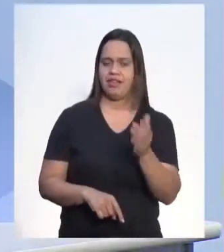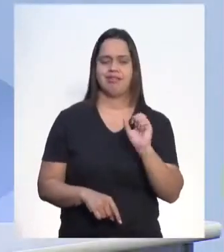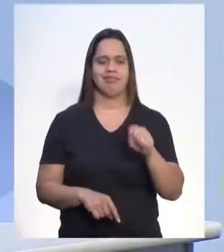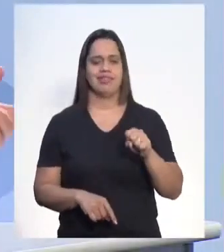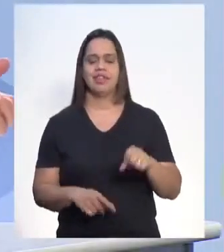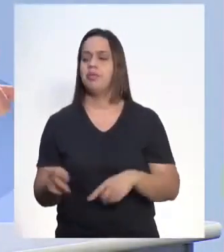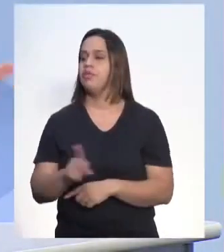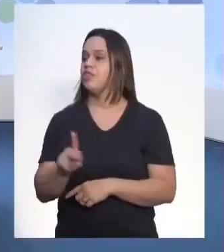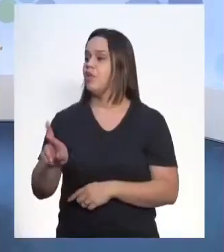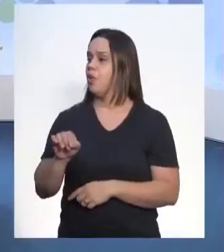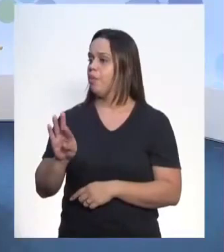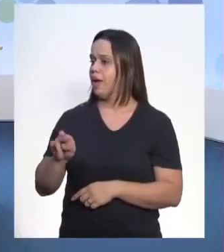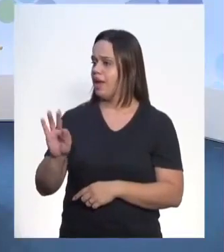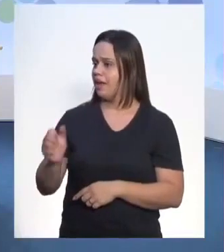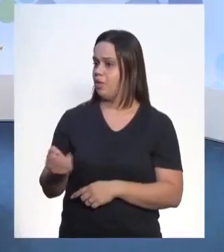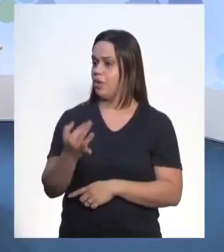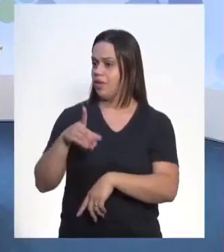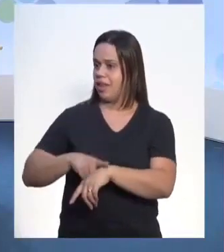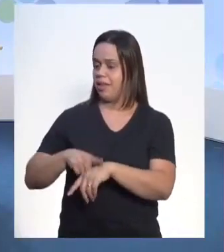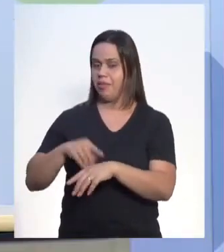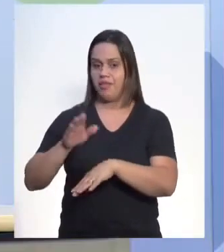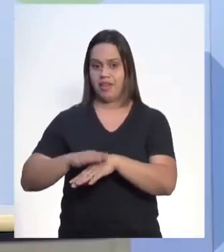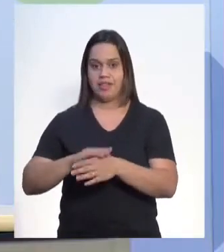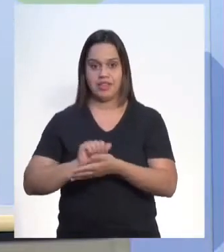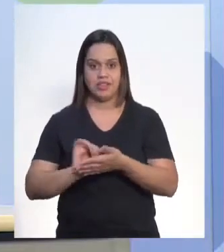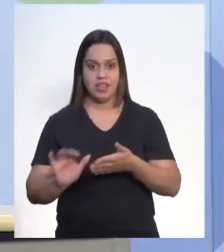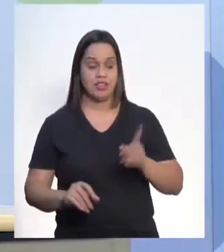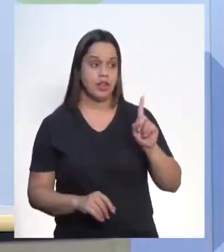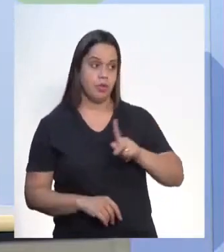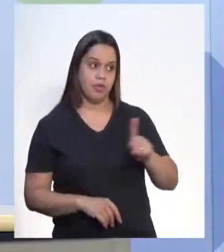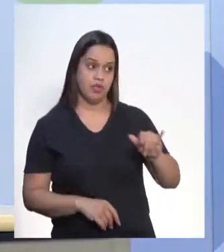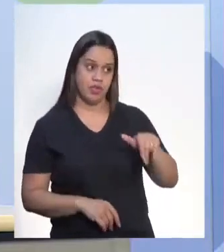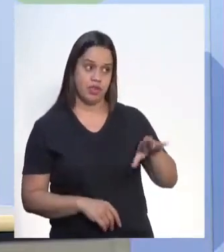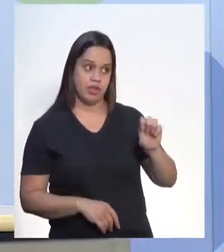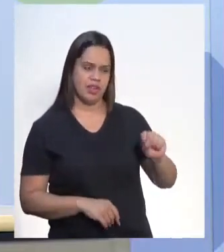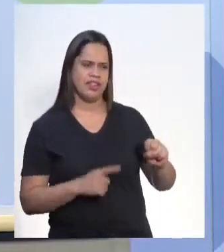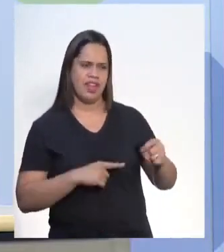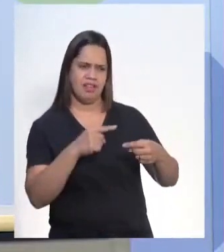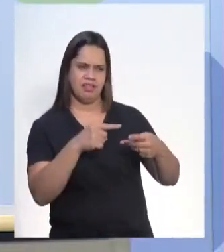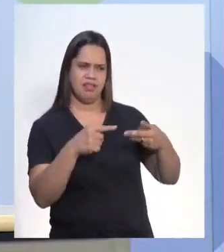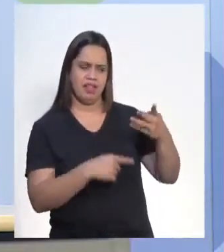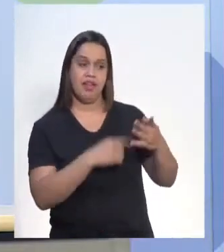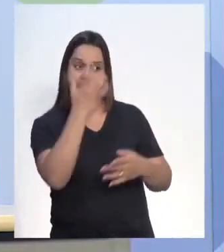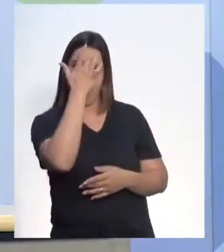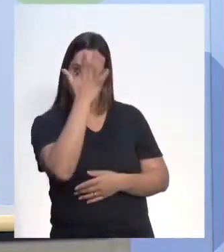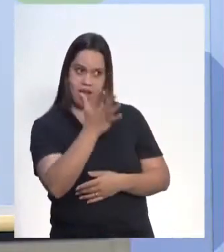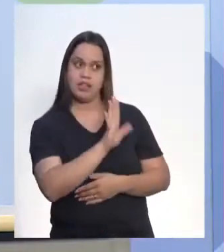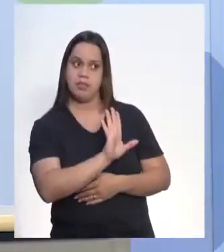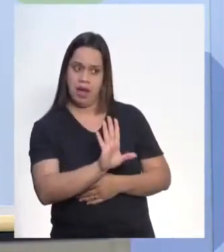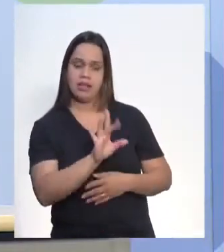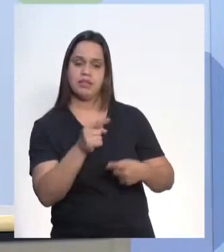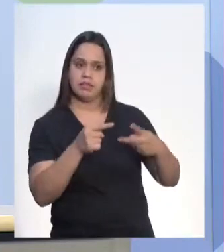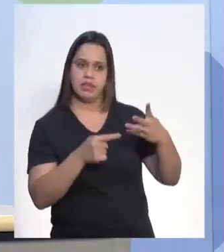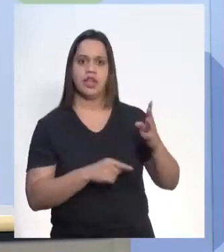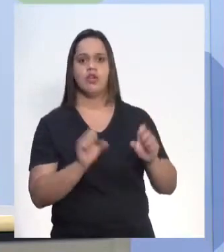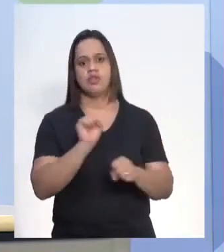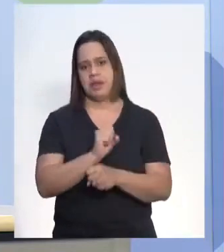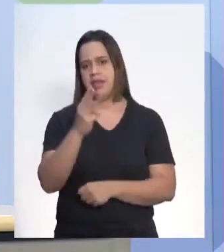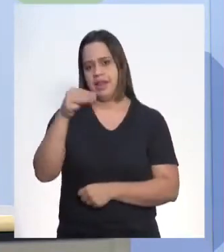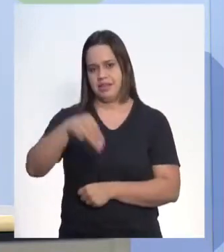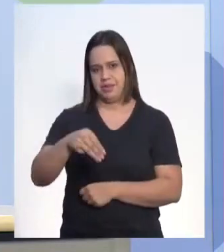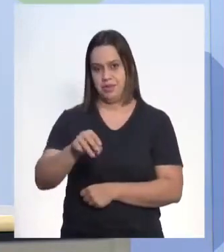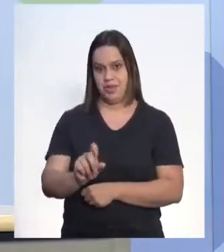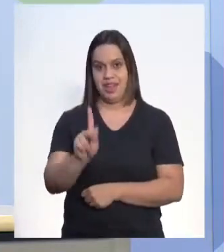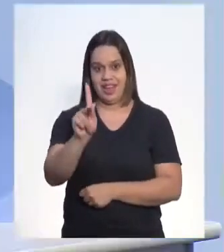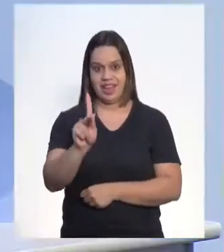Professora Roberta, quanto tempo eles vão ter para essa atividade? Olha, professora Inês, são muitos itens, né? São fáceis, mas são muitos itens. Então, a gente vai dar para eles 3 minutinhos, tá